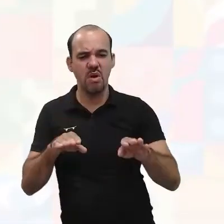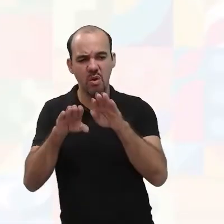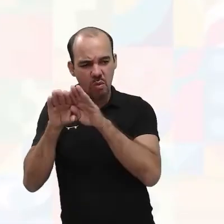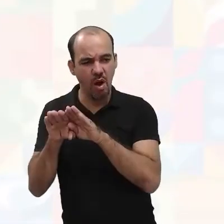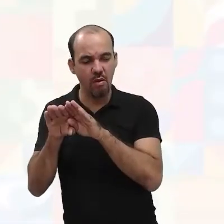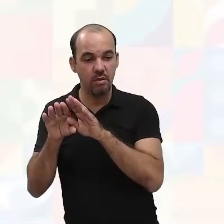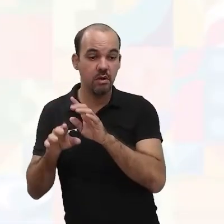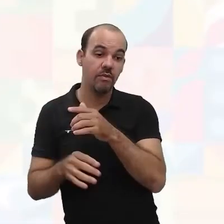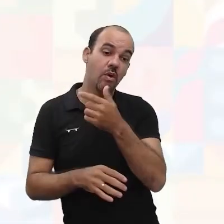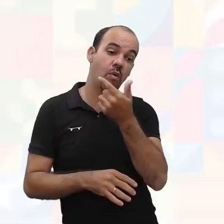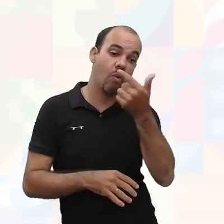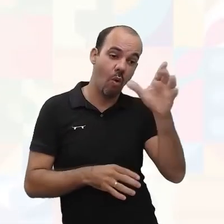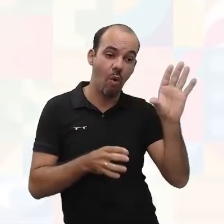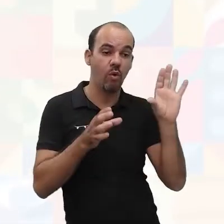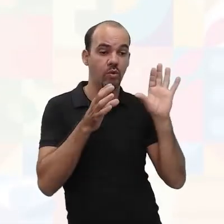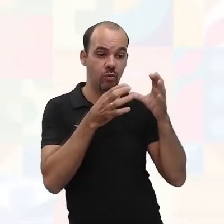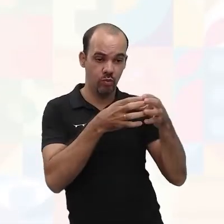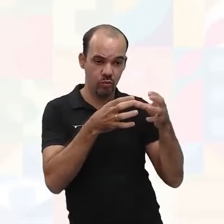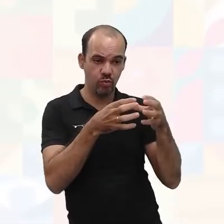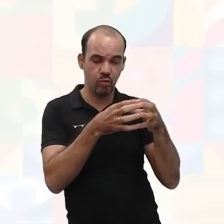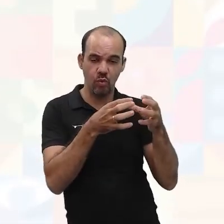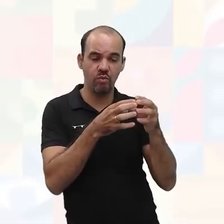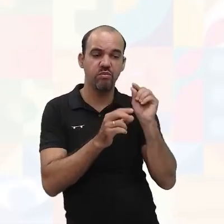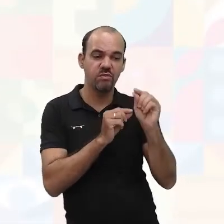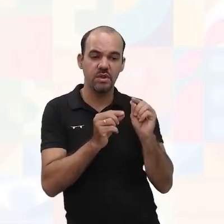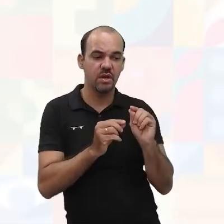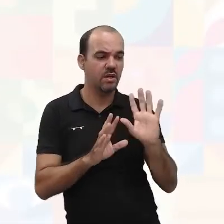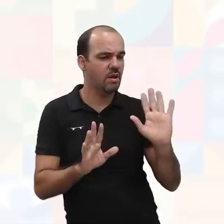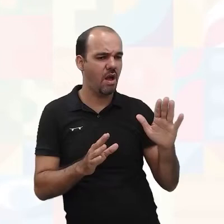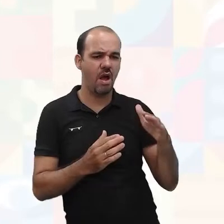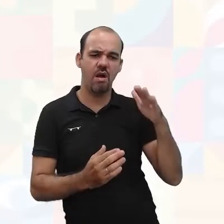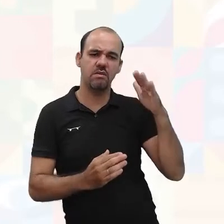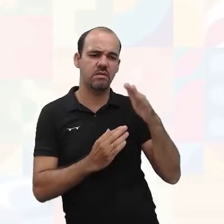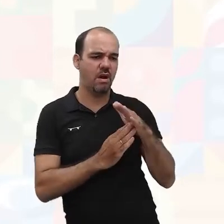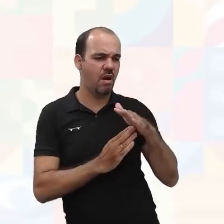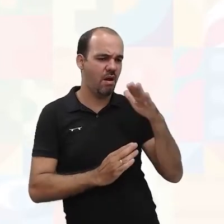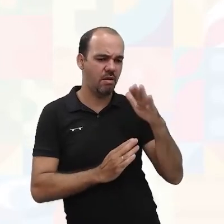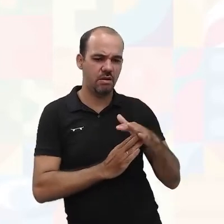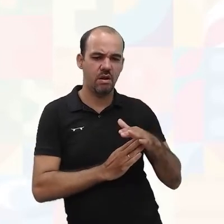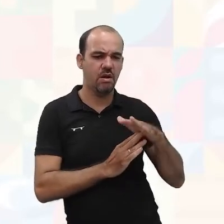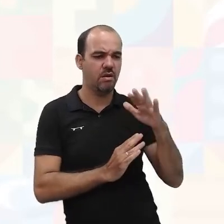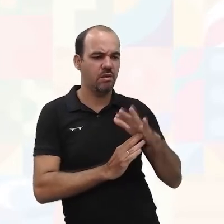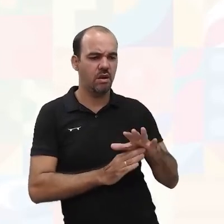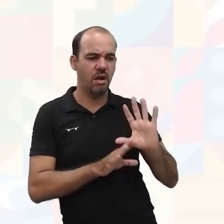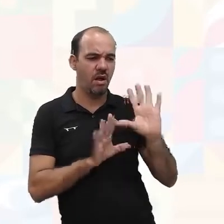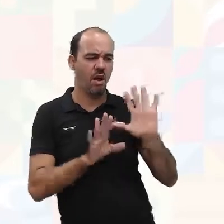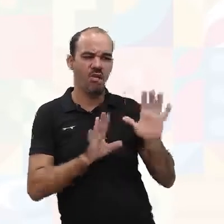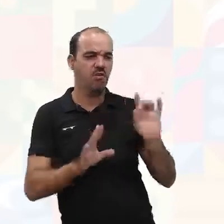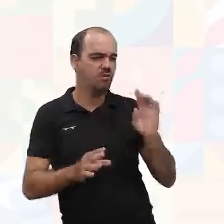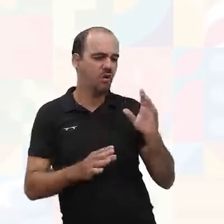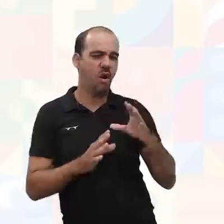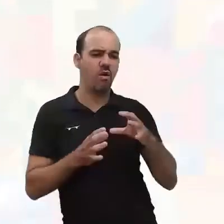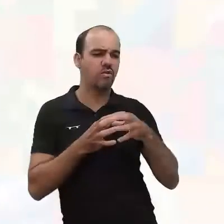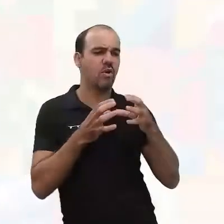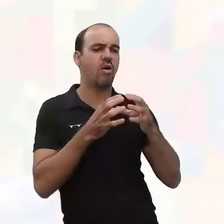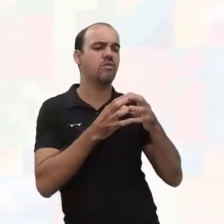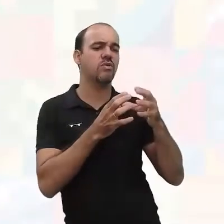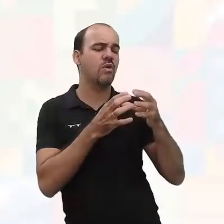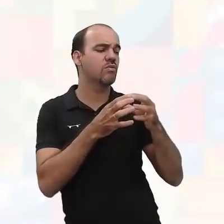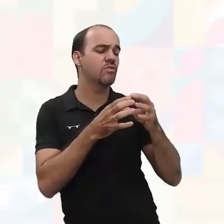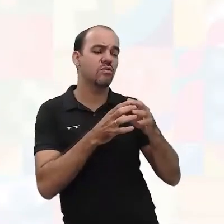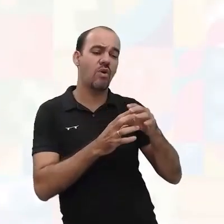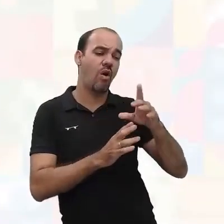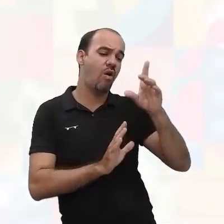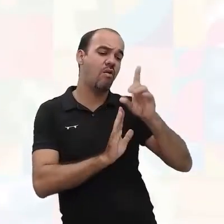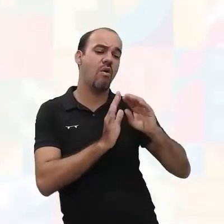esse avanço ele seja limitado, justamente para garantir o status quo de lugar de poder das elites que durante